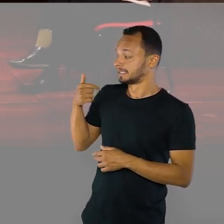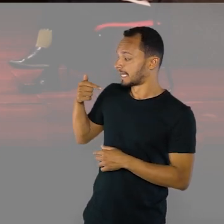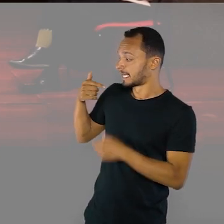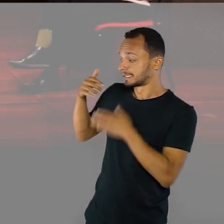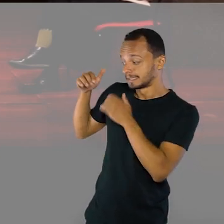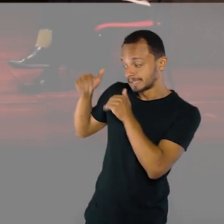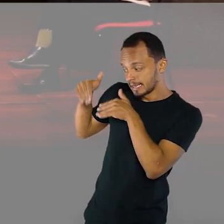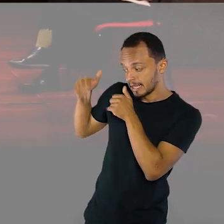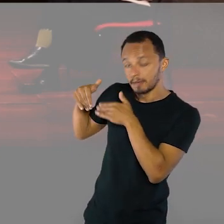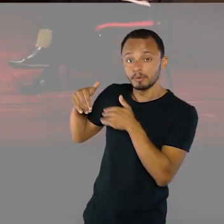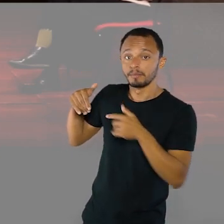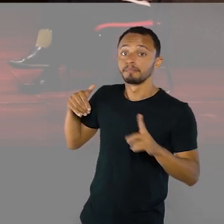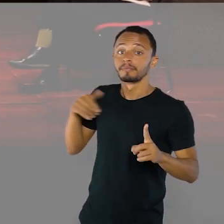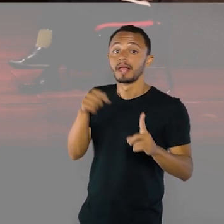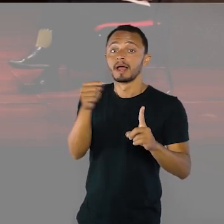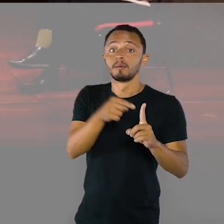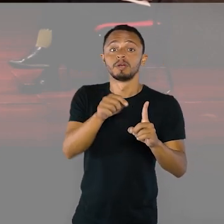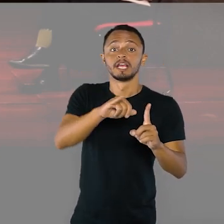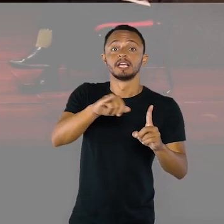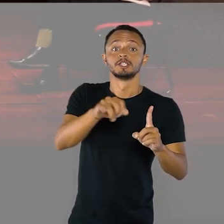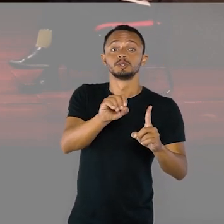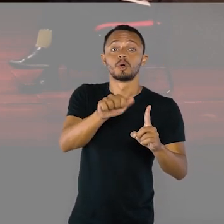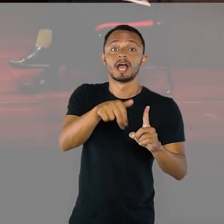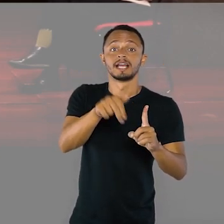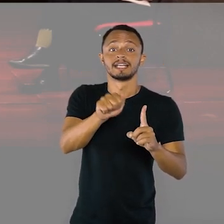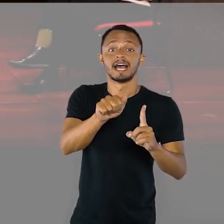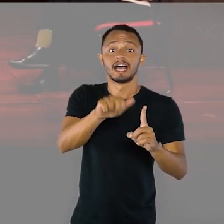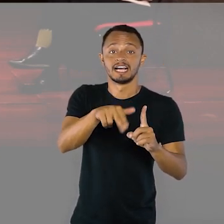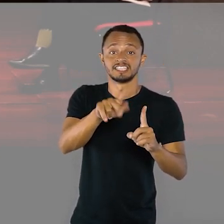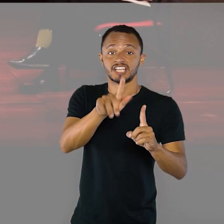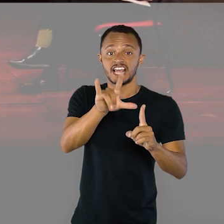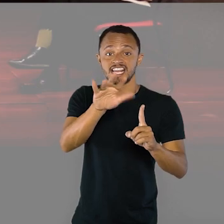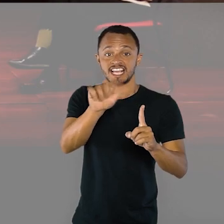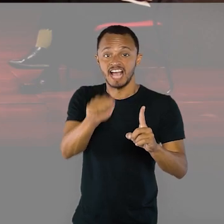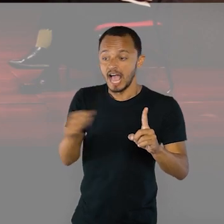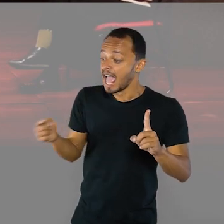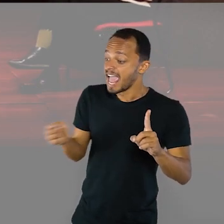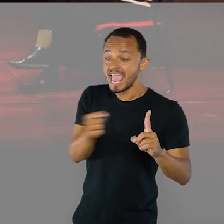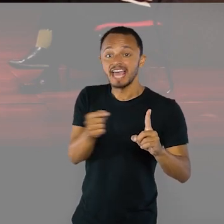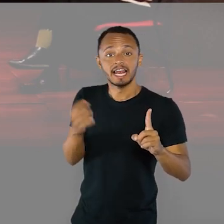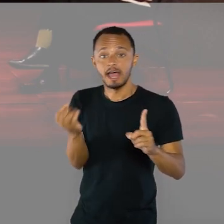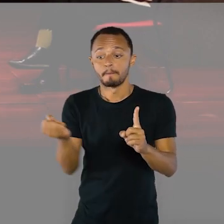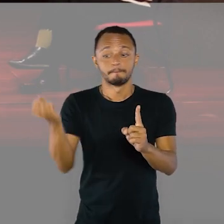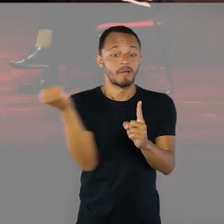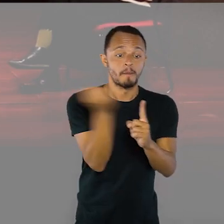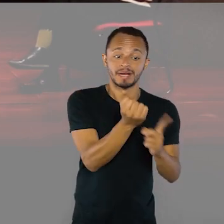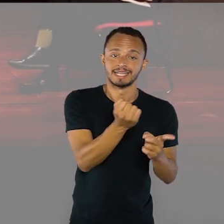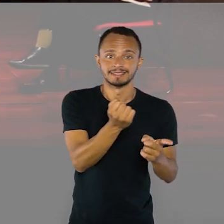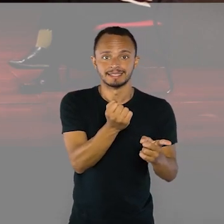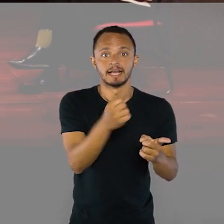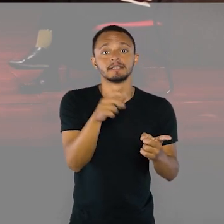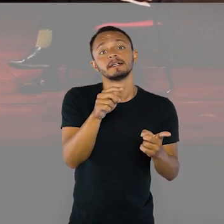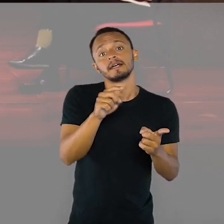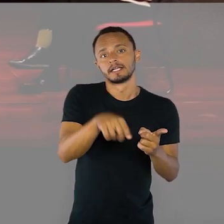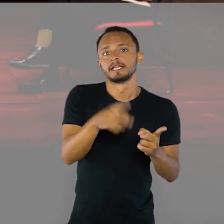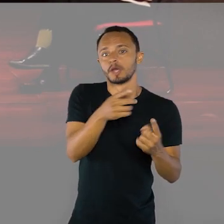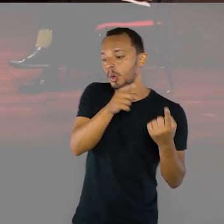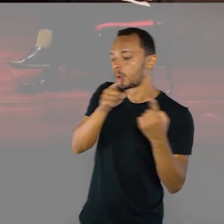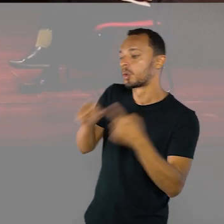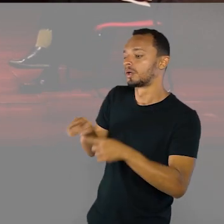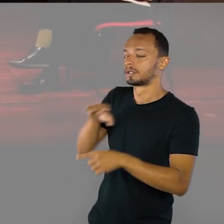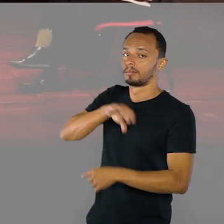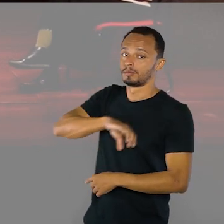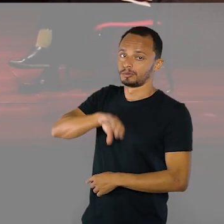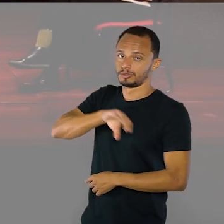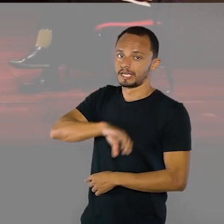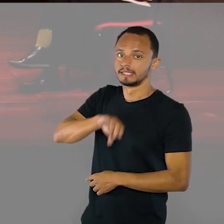Joana Angélica foi assassinada, então, por tropas portuguesas no momento em que tentou impedir a entrada dos portugueses no